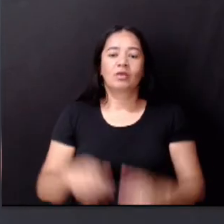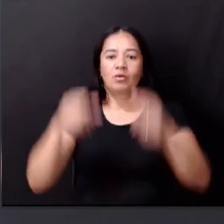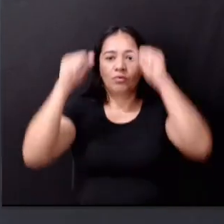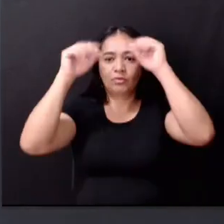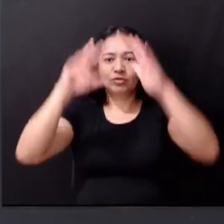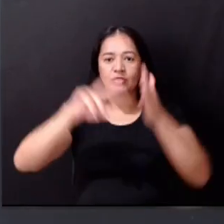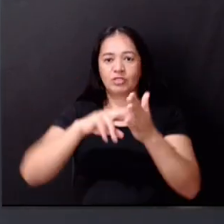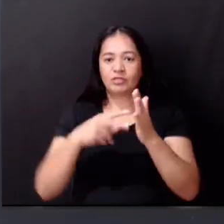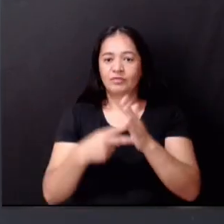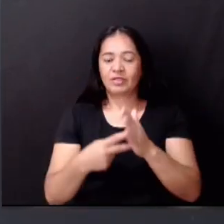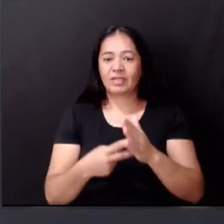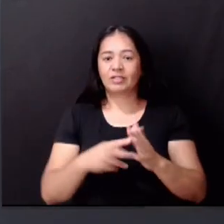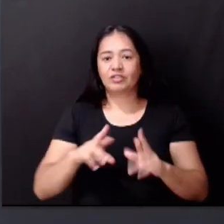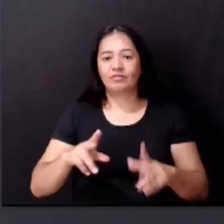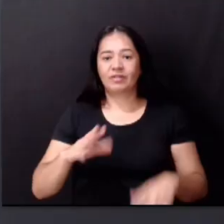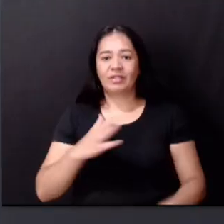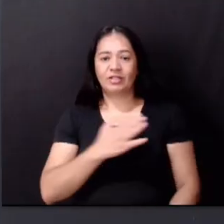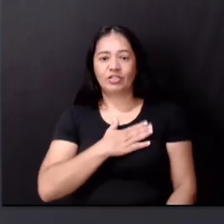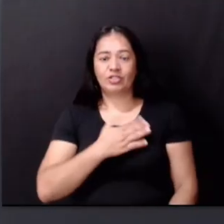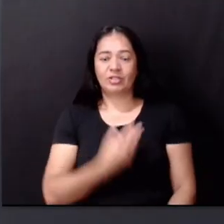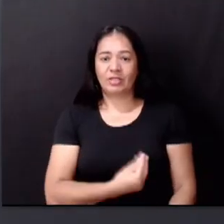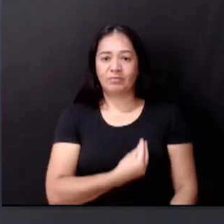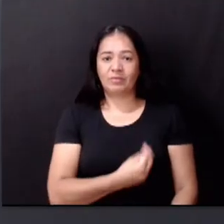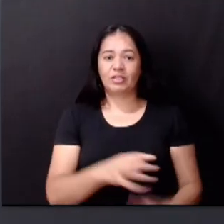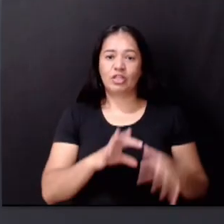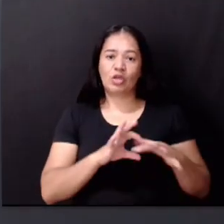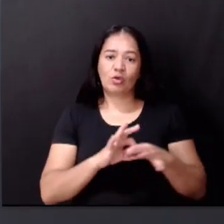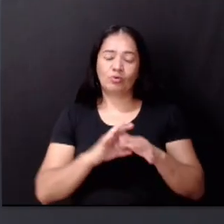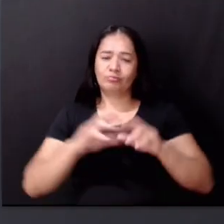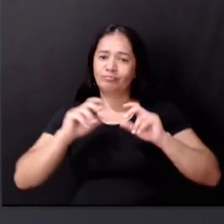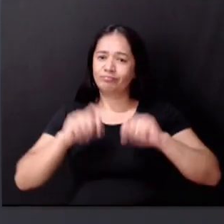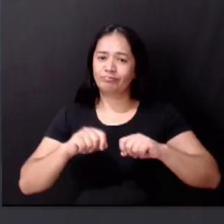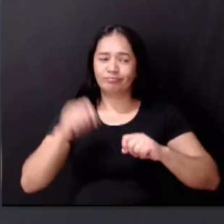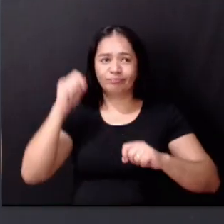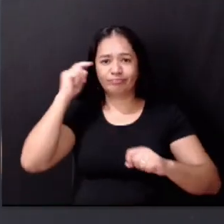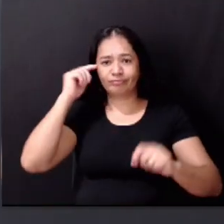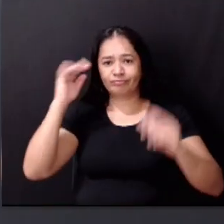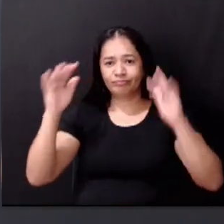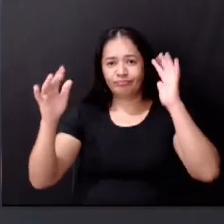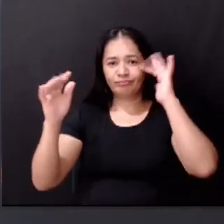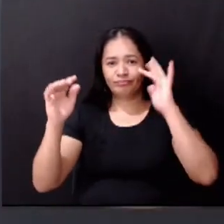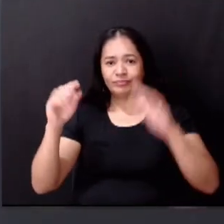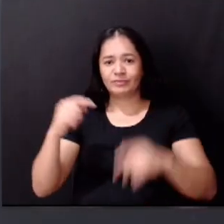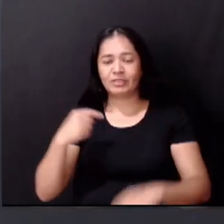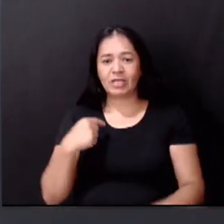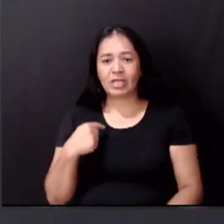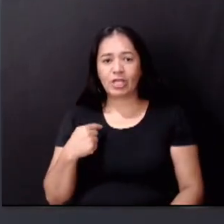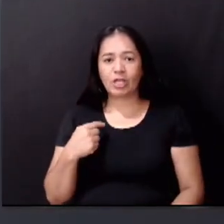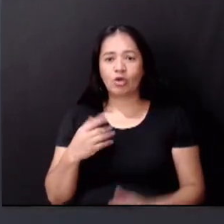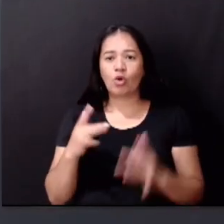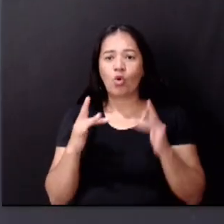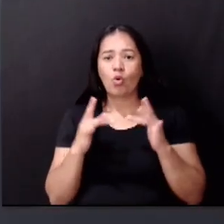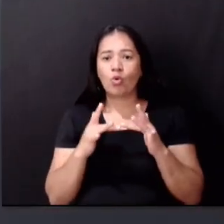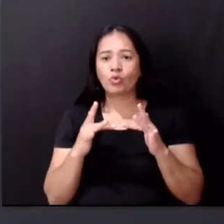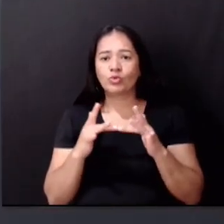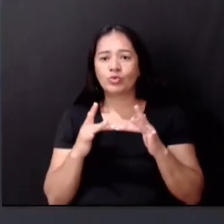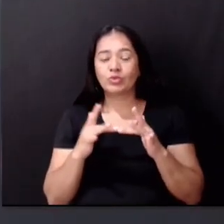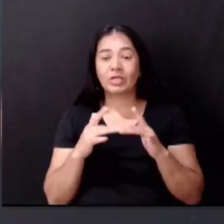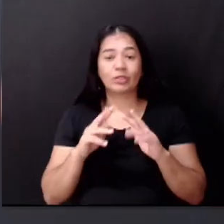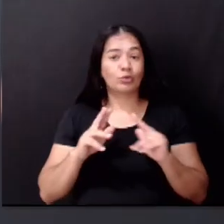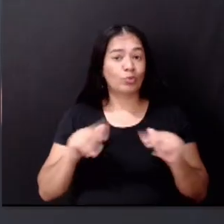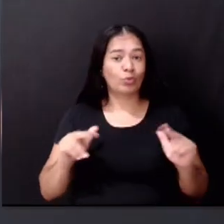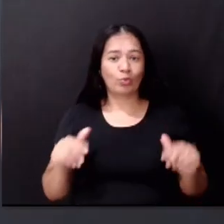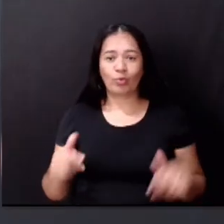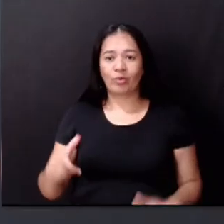aspectos e contextos possíveis e imagináveis. Eu nunca havia tido contato com esse transtorno, tampouco sabia da